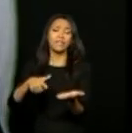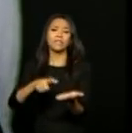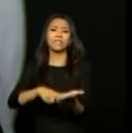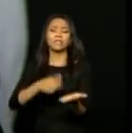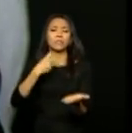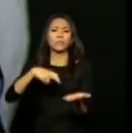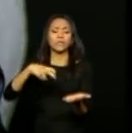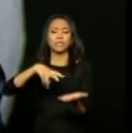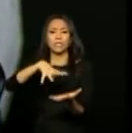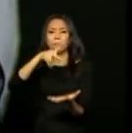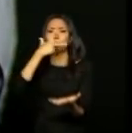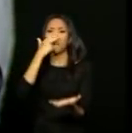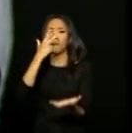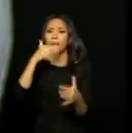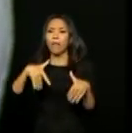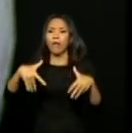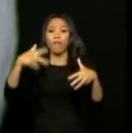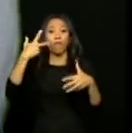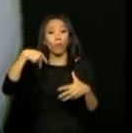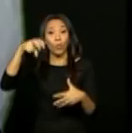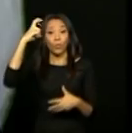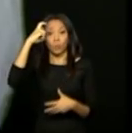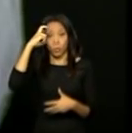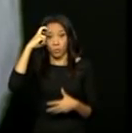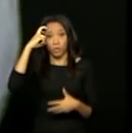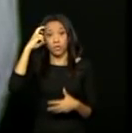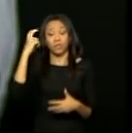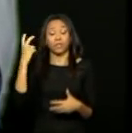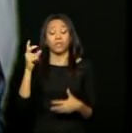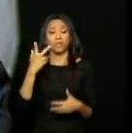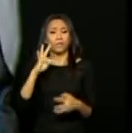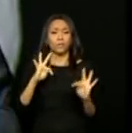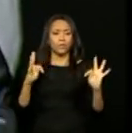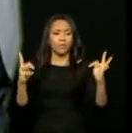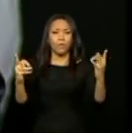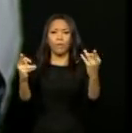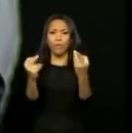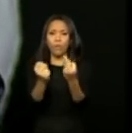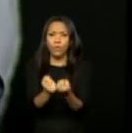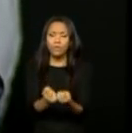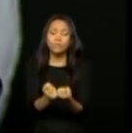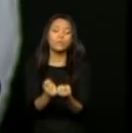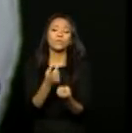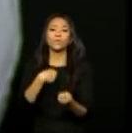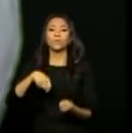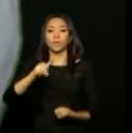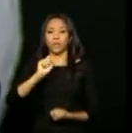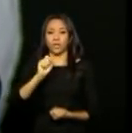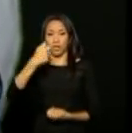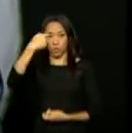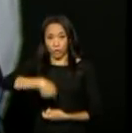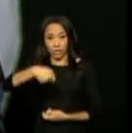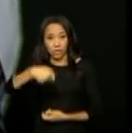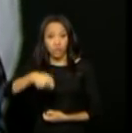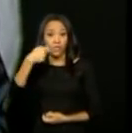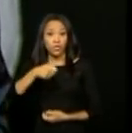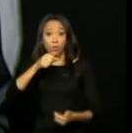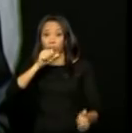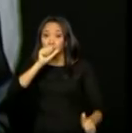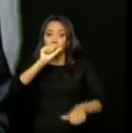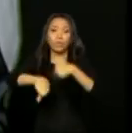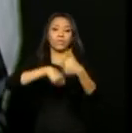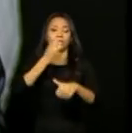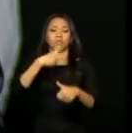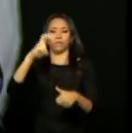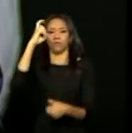ainda assombram as nações democráticas. Todos eles estão a nos exigir uma revolução cultural, mudança